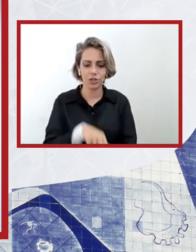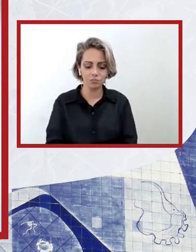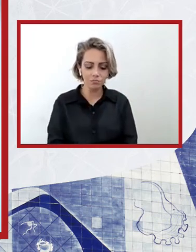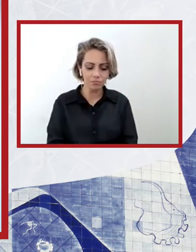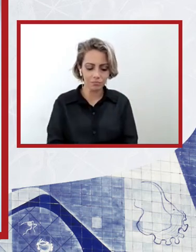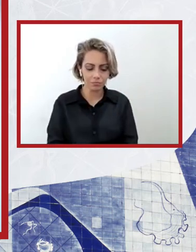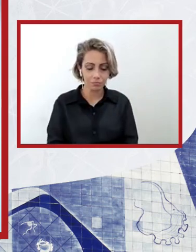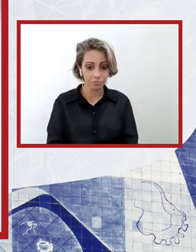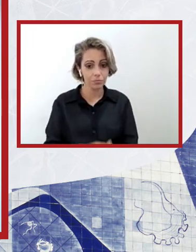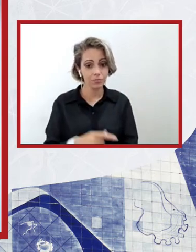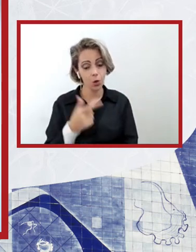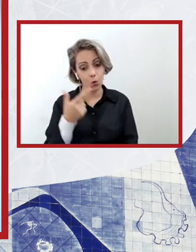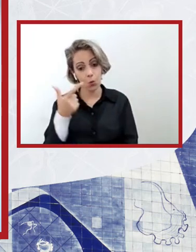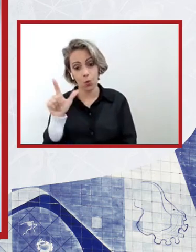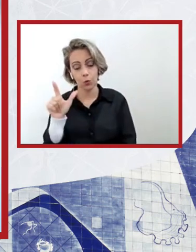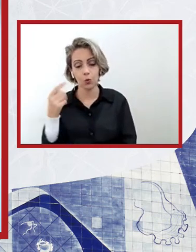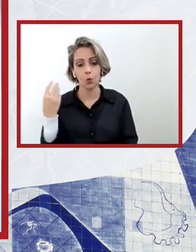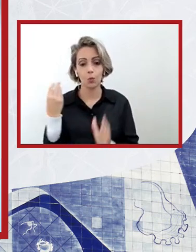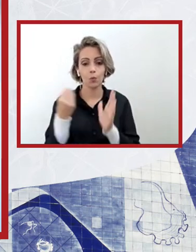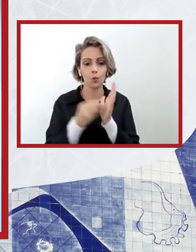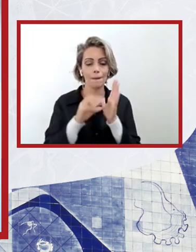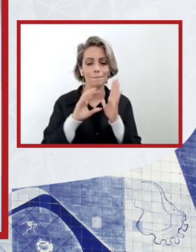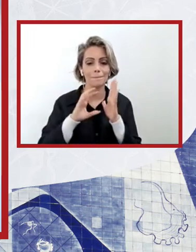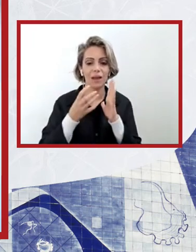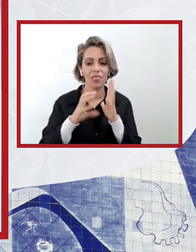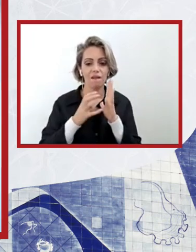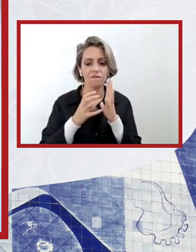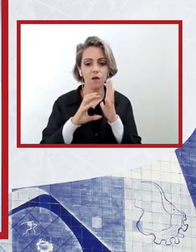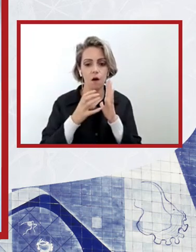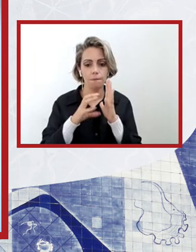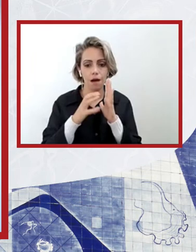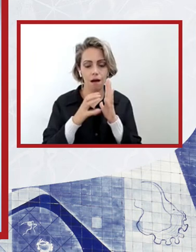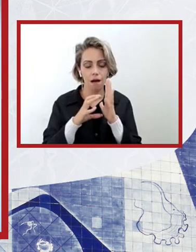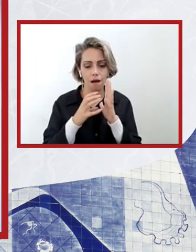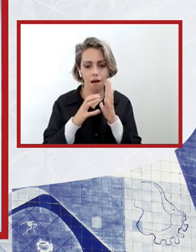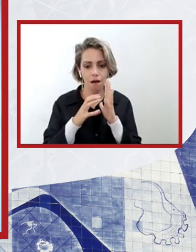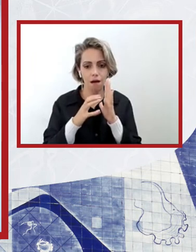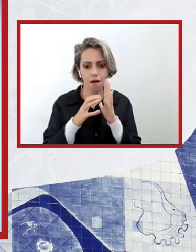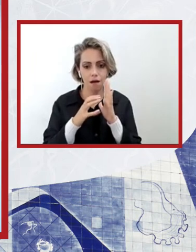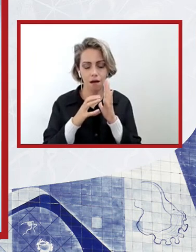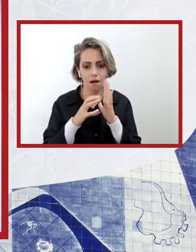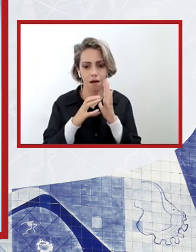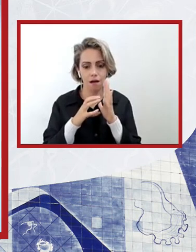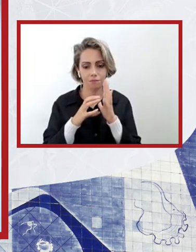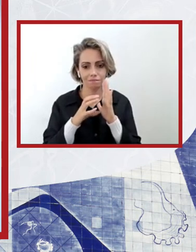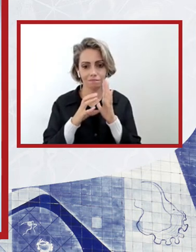Outros postavam em plataformas, né? E